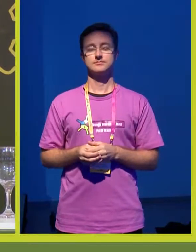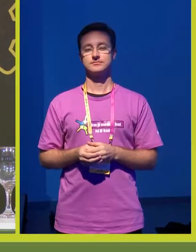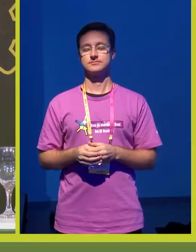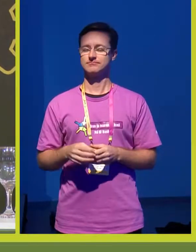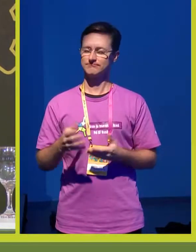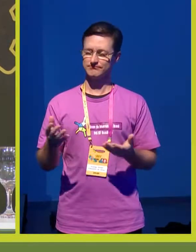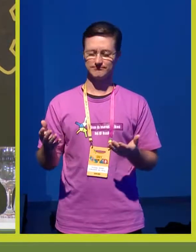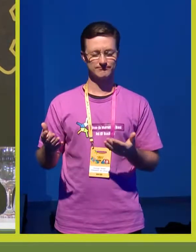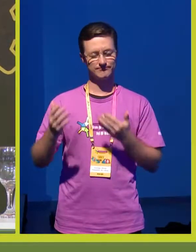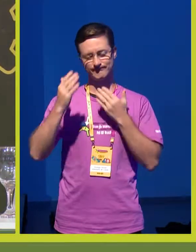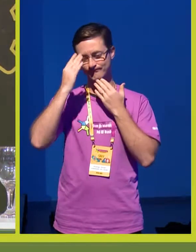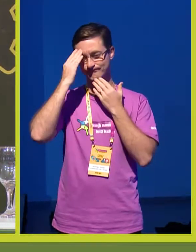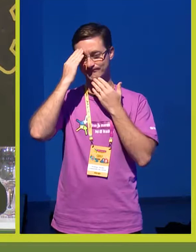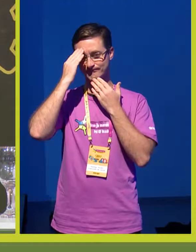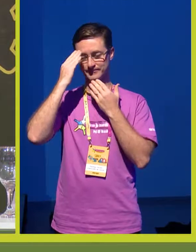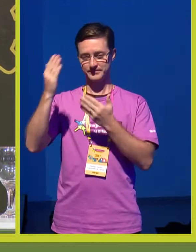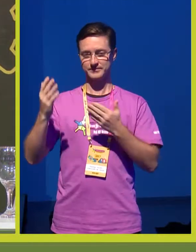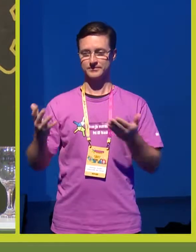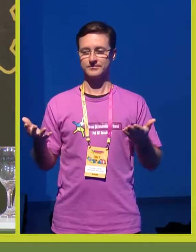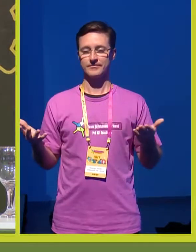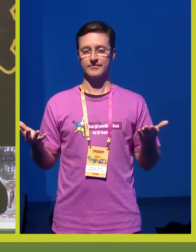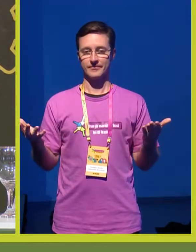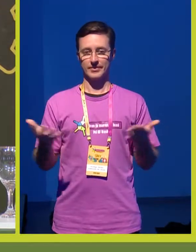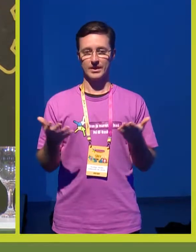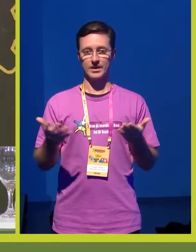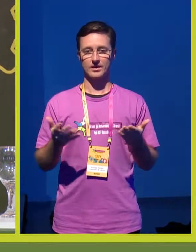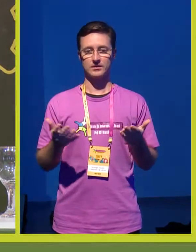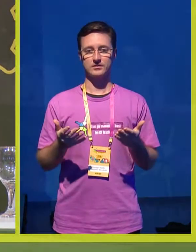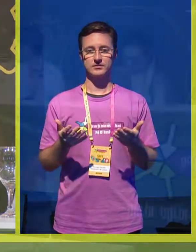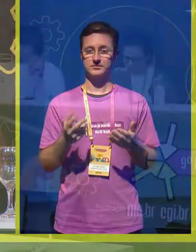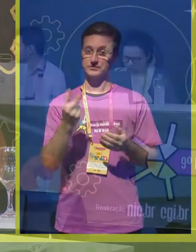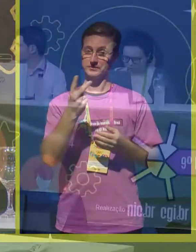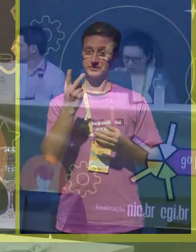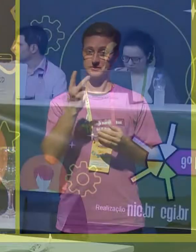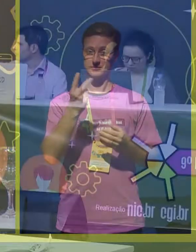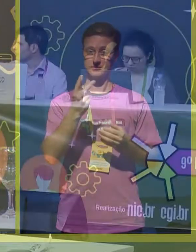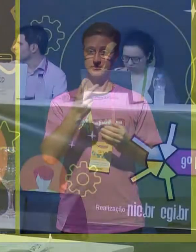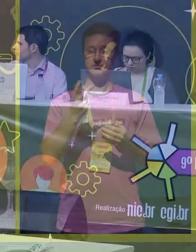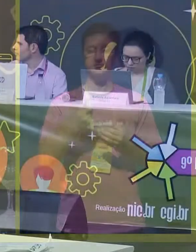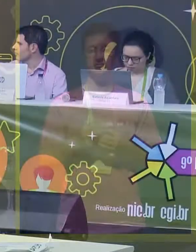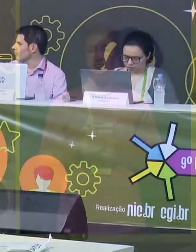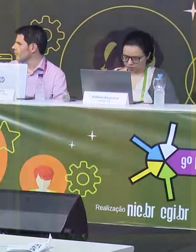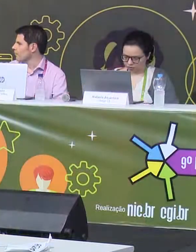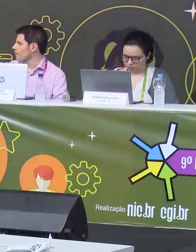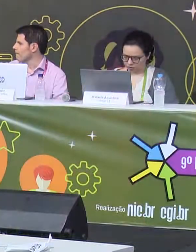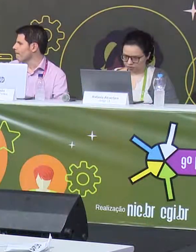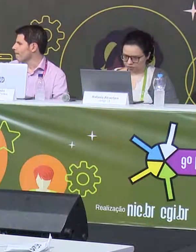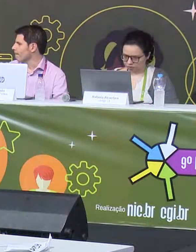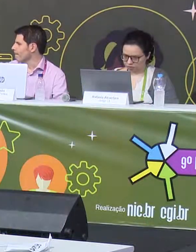Superobrigado, Beri. Agora a gente passa para a segunda parte. Então,